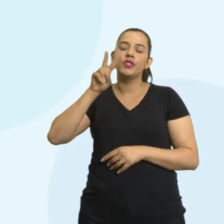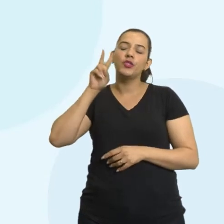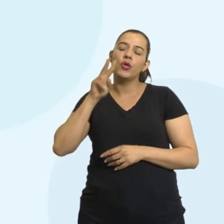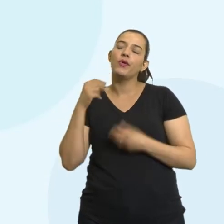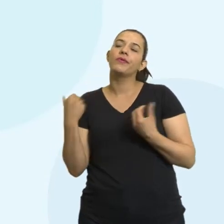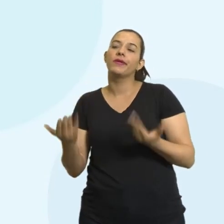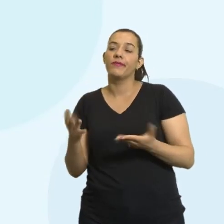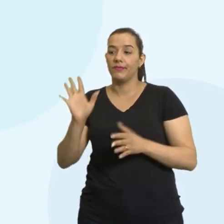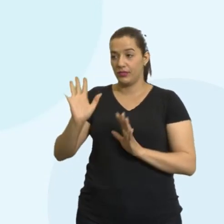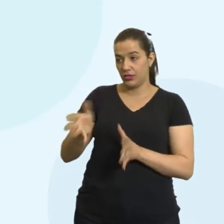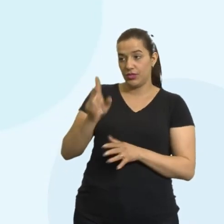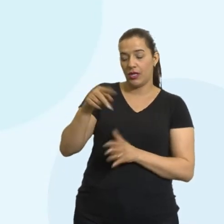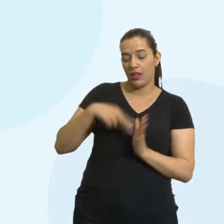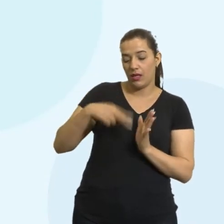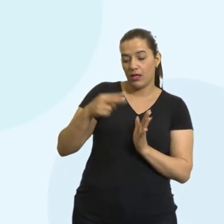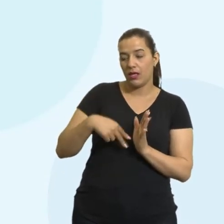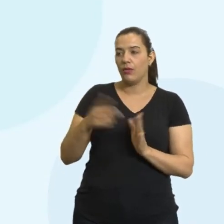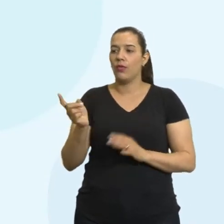Alguém já leu?